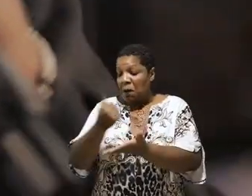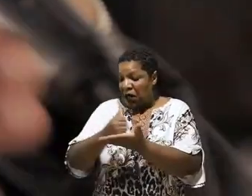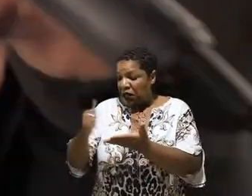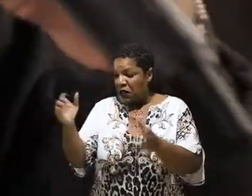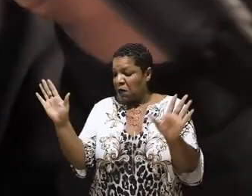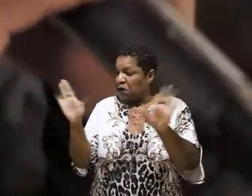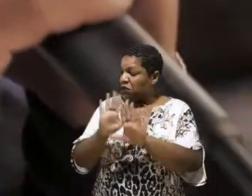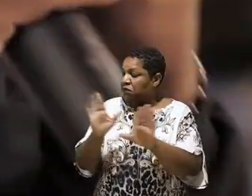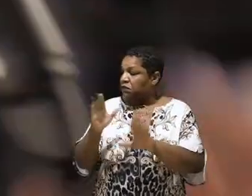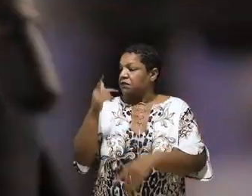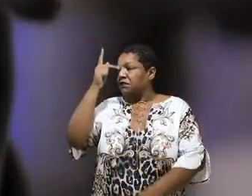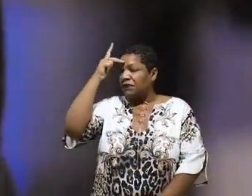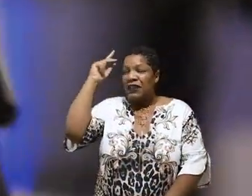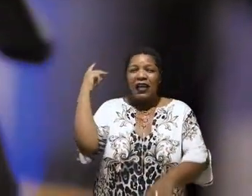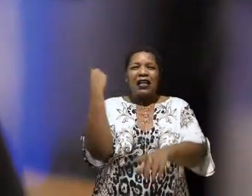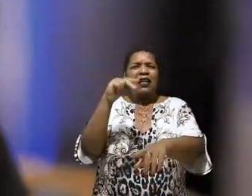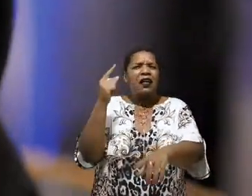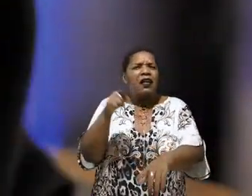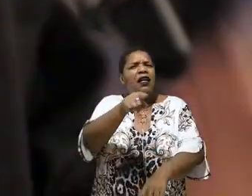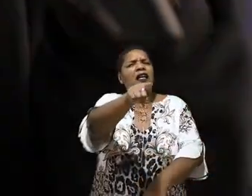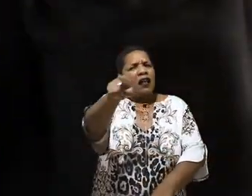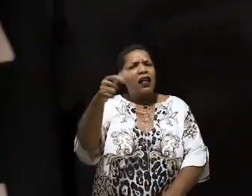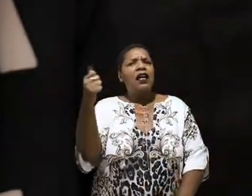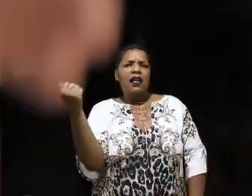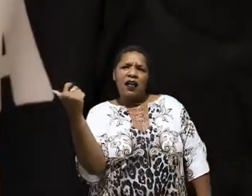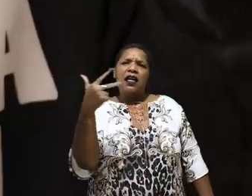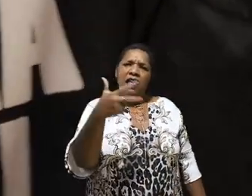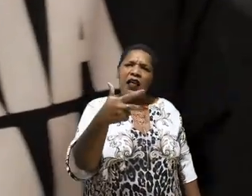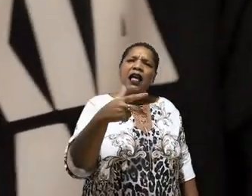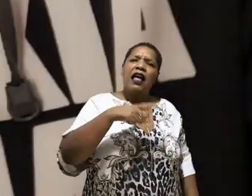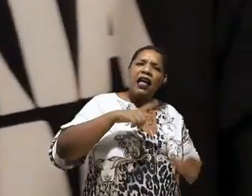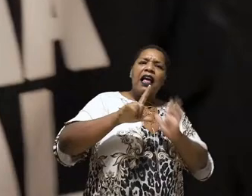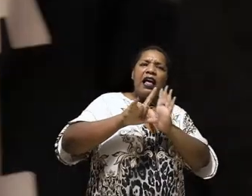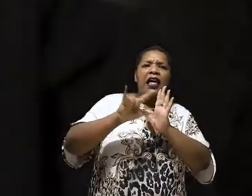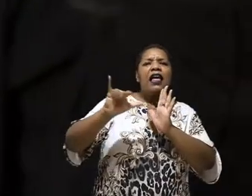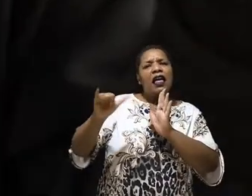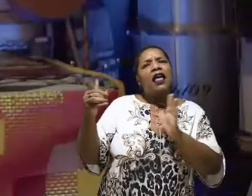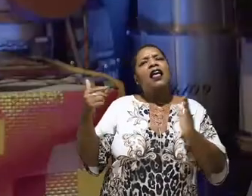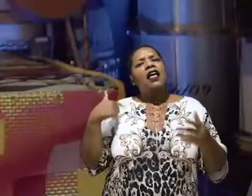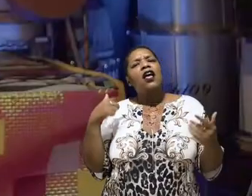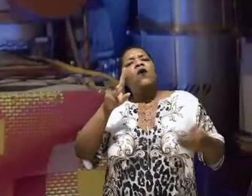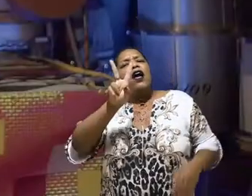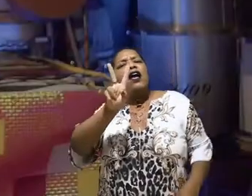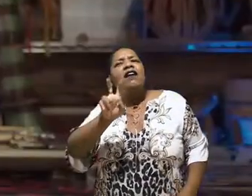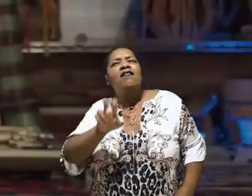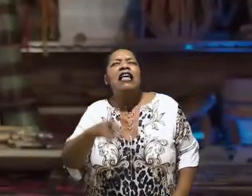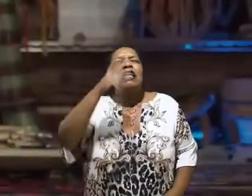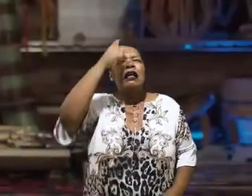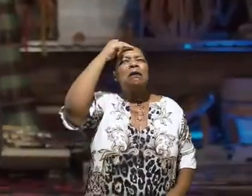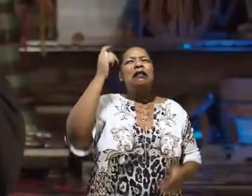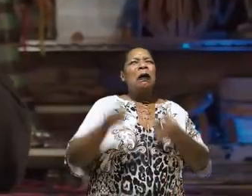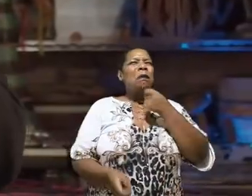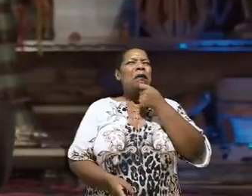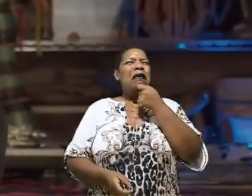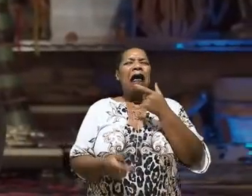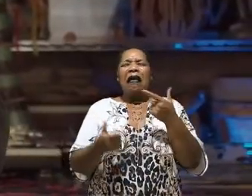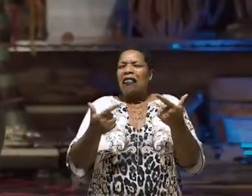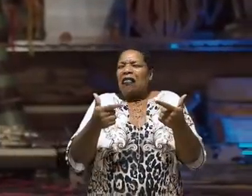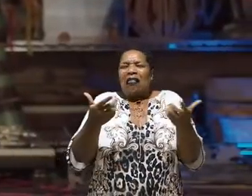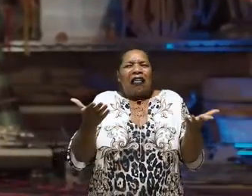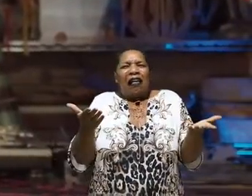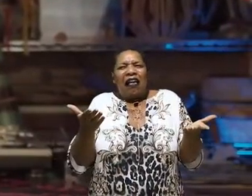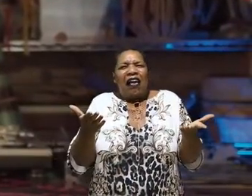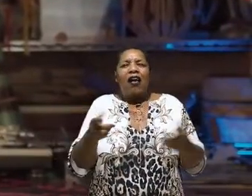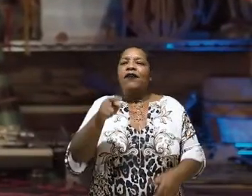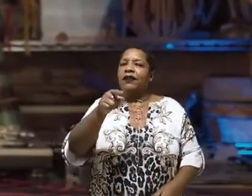passa mais despercebido não passa ficou a instalação do aí vocês é um rappi e suas leis era uma vez os caras com várias peças